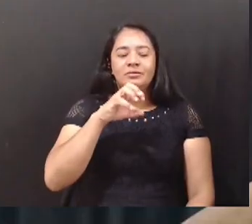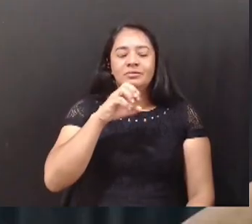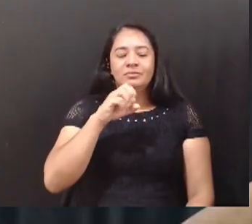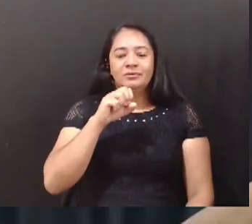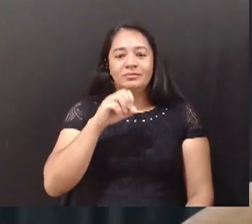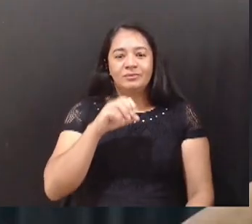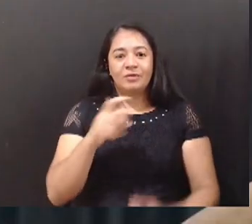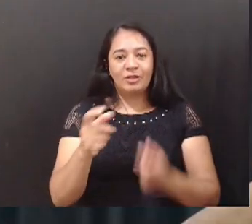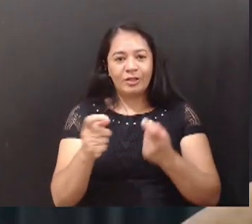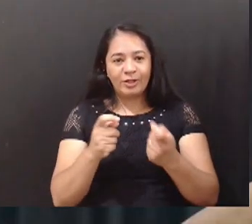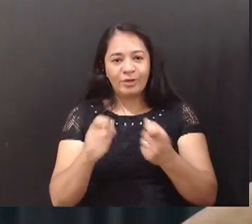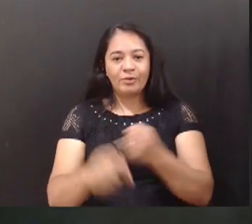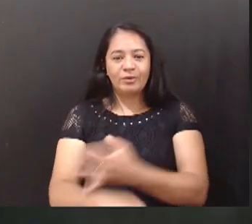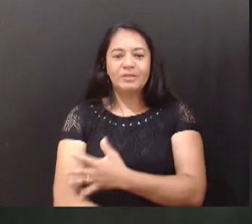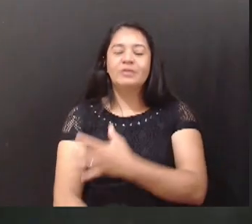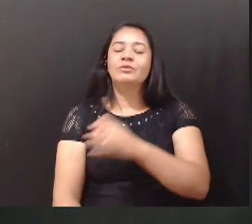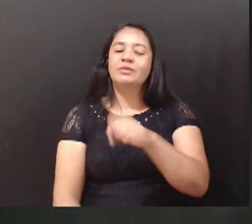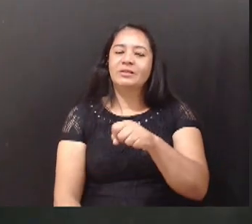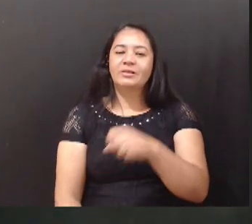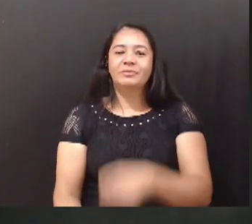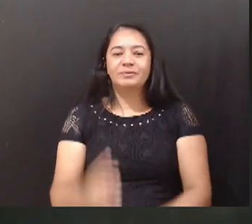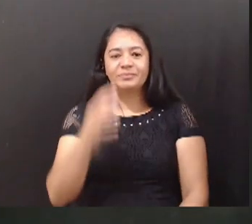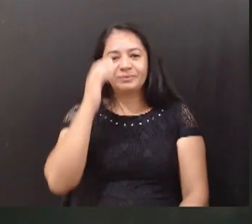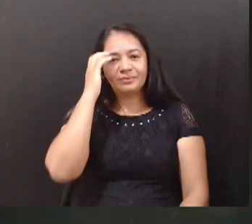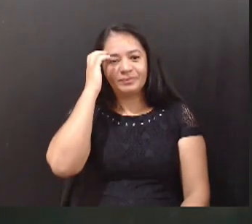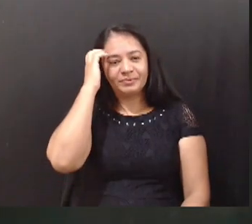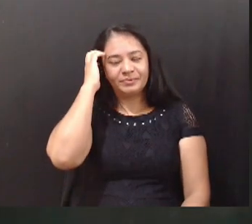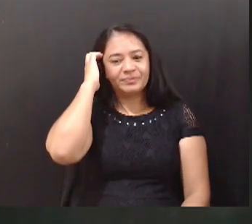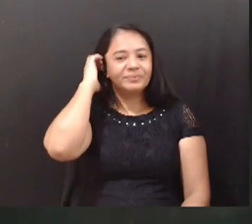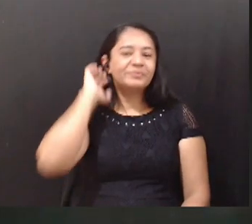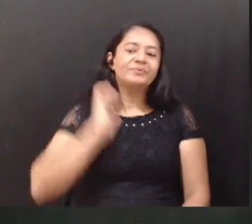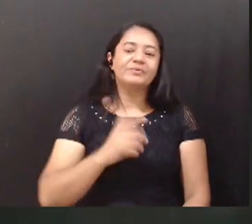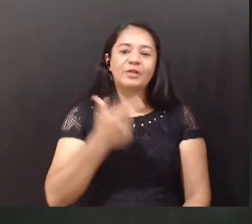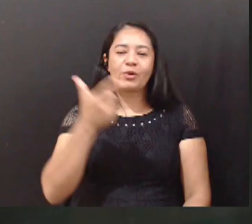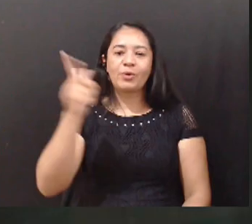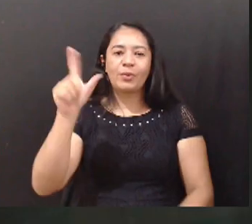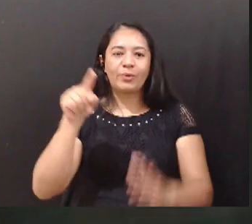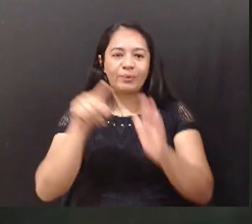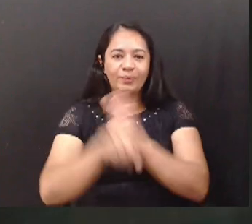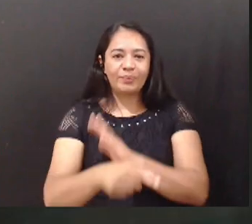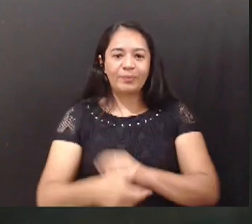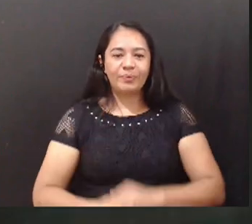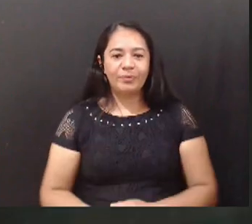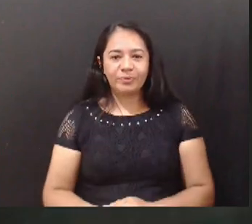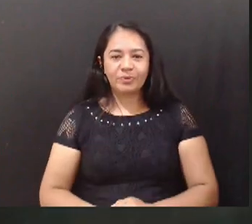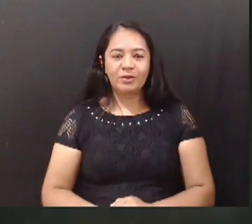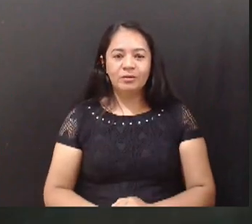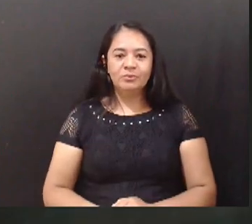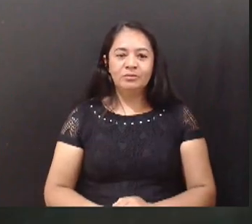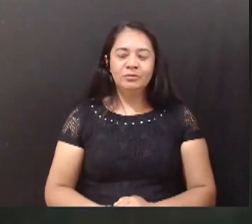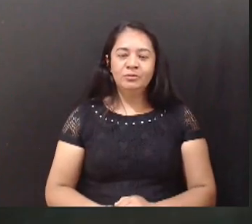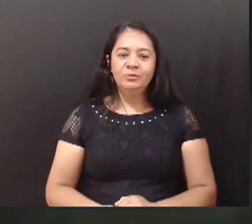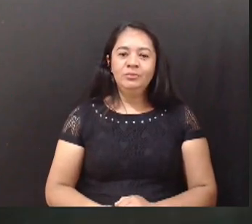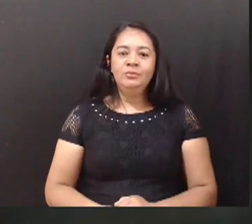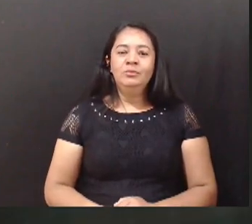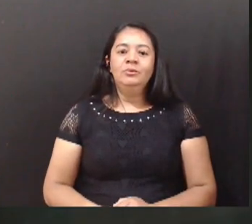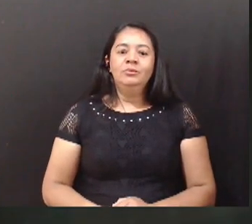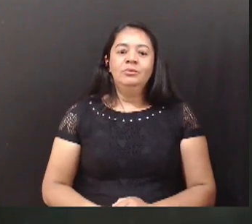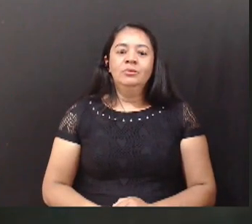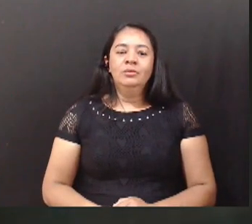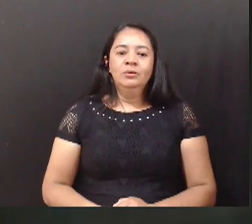sim. Uau, vamos lá, mais uma pergunta pra gente, por favor. Quantas emoções nesse programa de hoje,